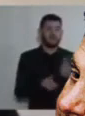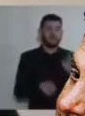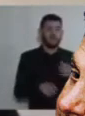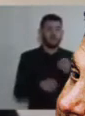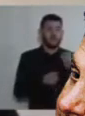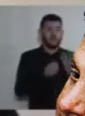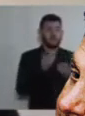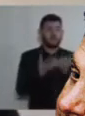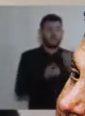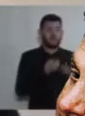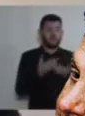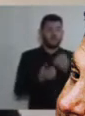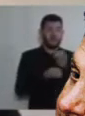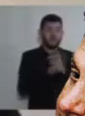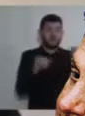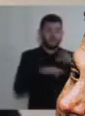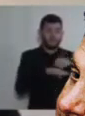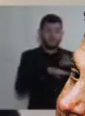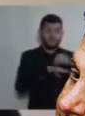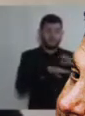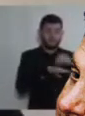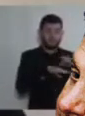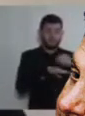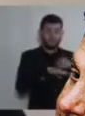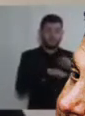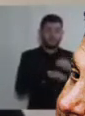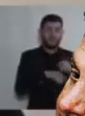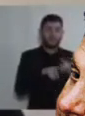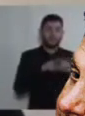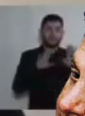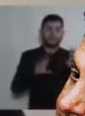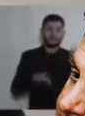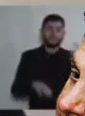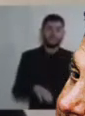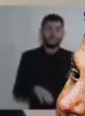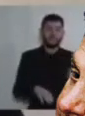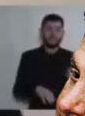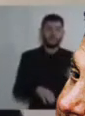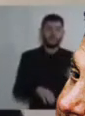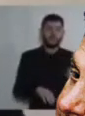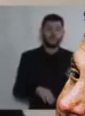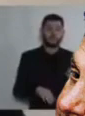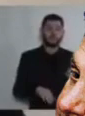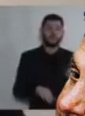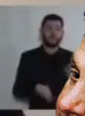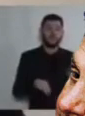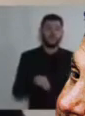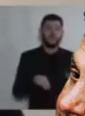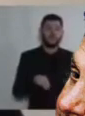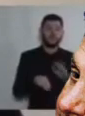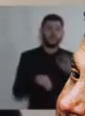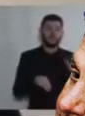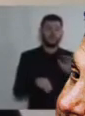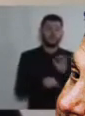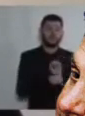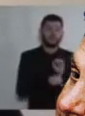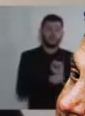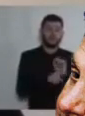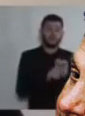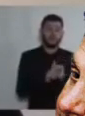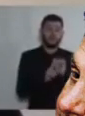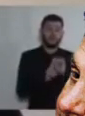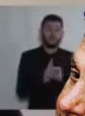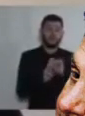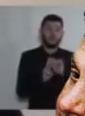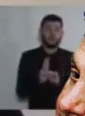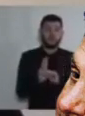penal. Em outras palavras, o ex-magistrado aguardou mais de 3 meses da homologação da delação de Antônio